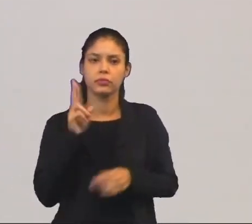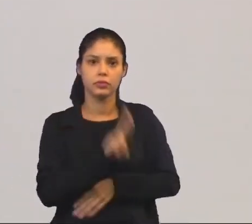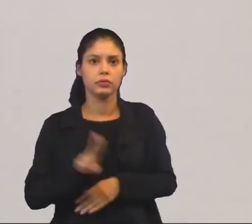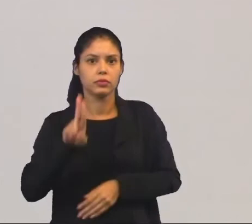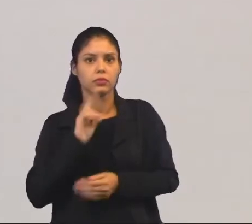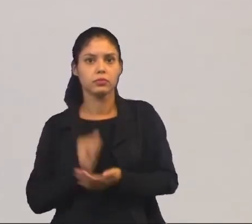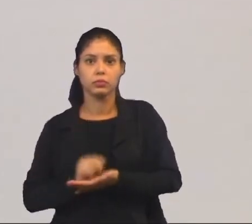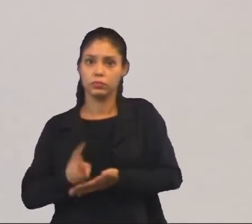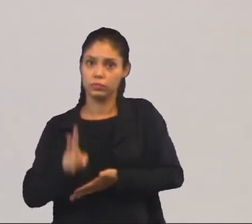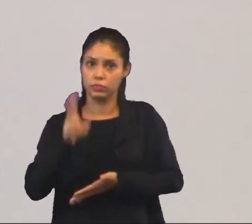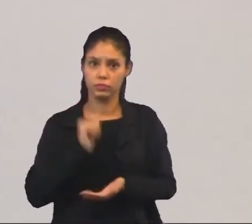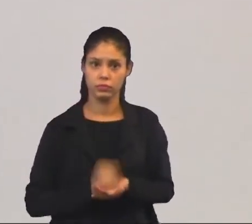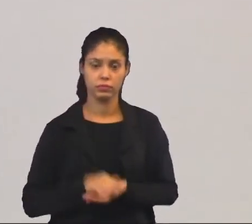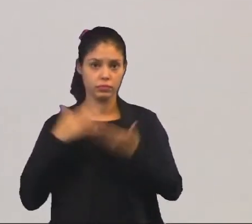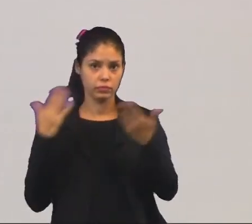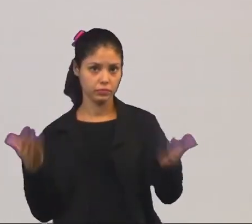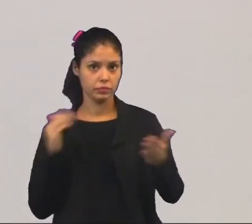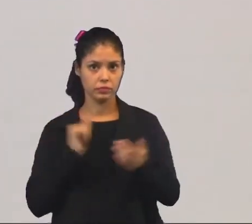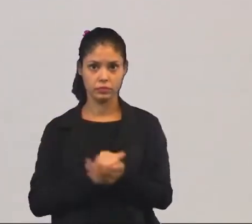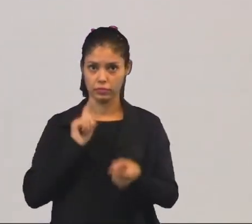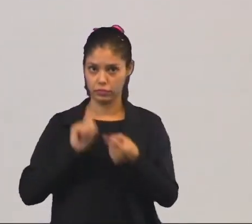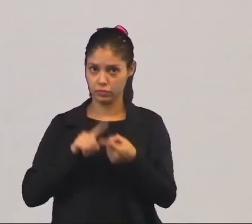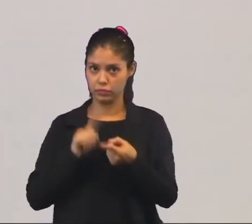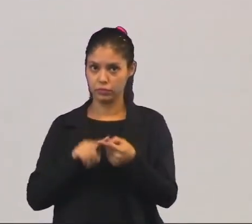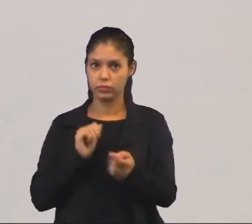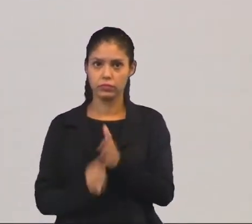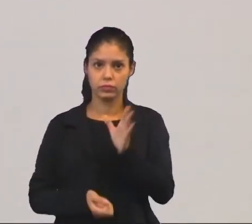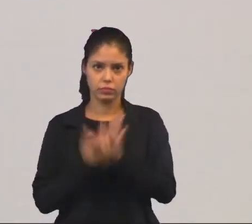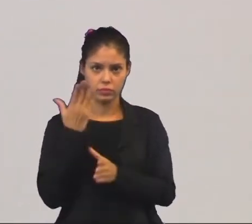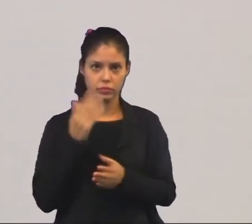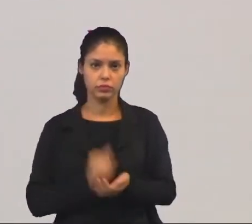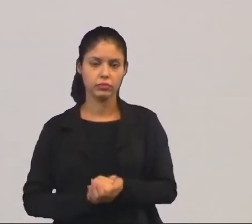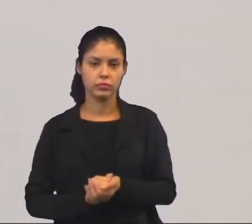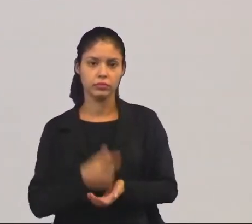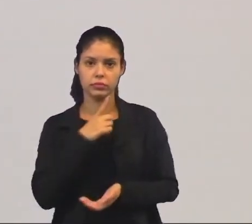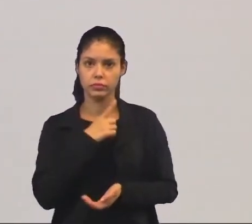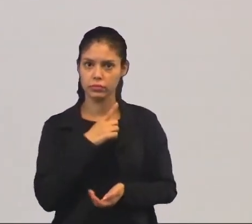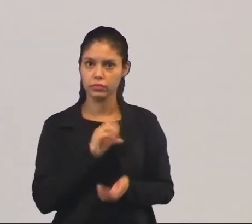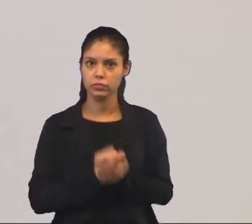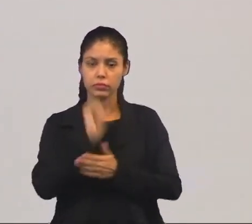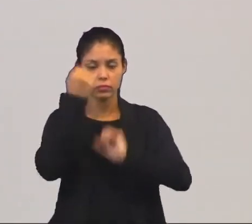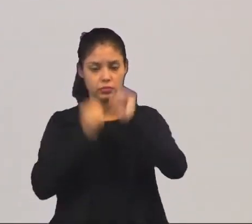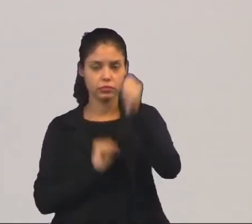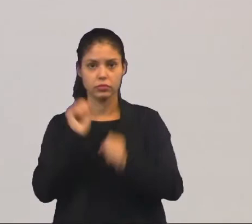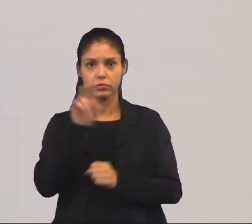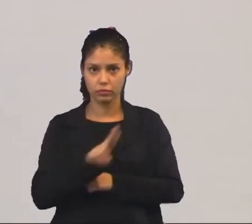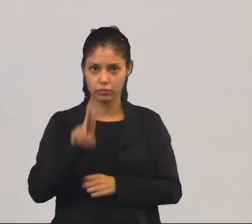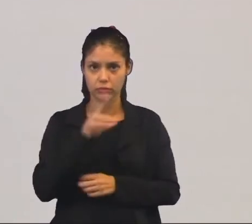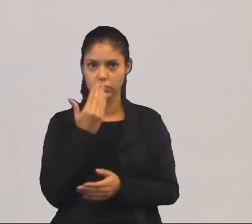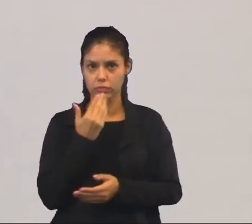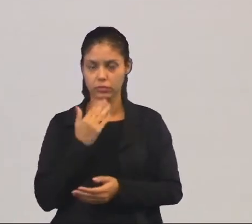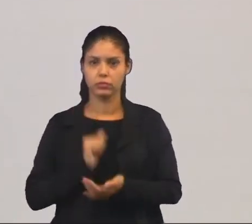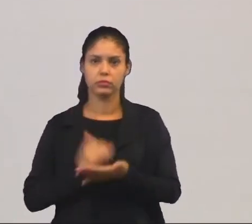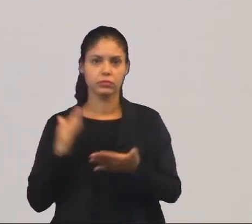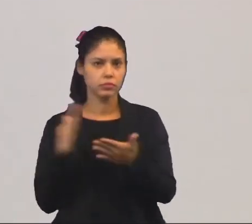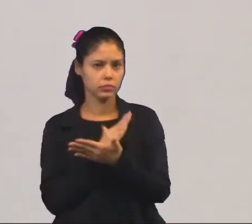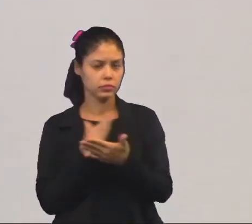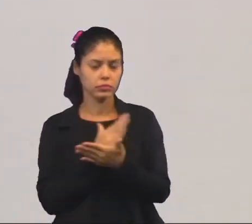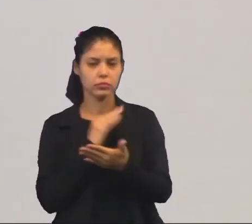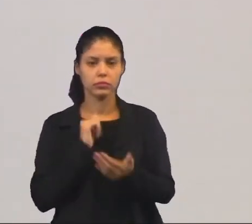uso moderado, mas enfim, por que eles existem? Por que há a industrialização dos alimentos? Vamos ver aqui